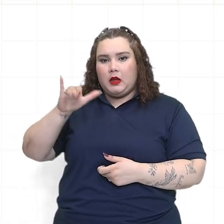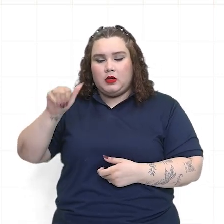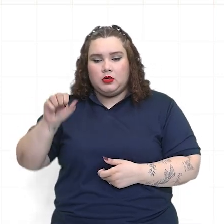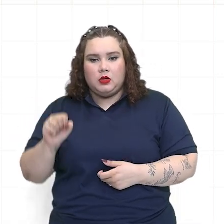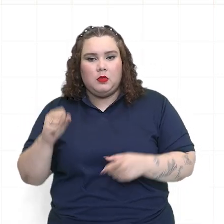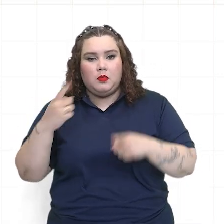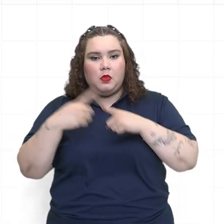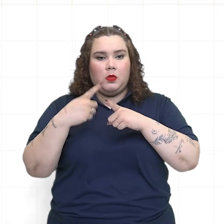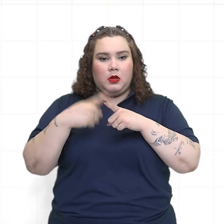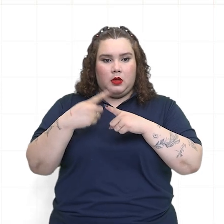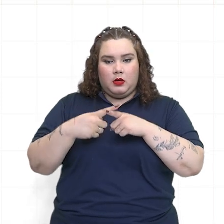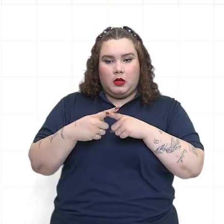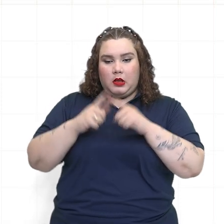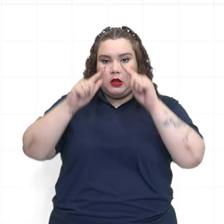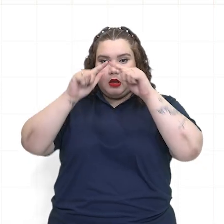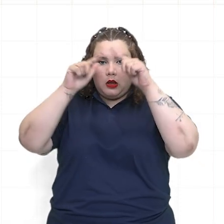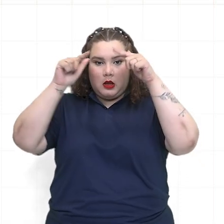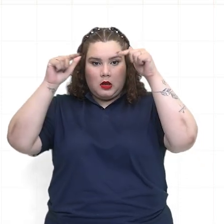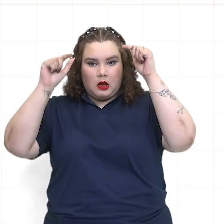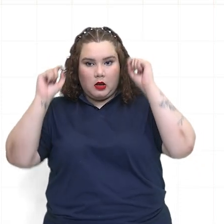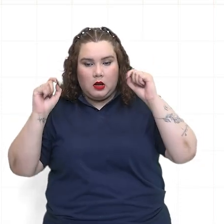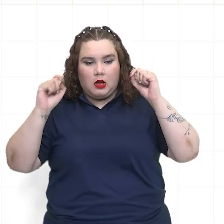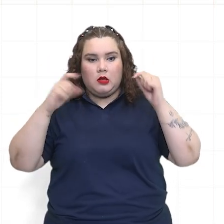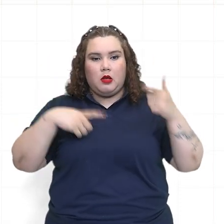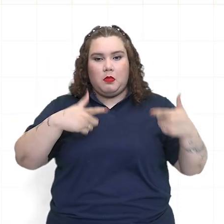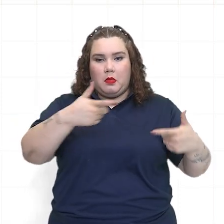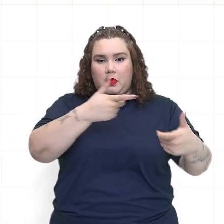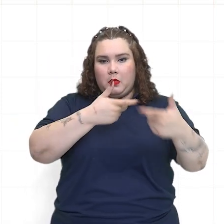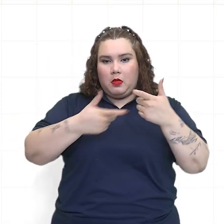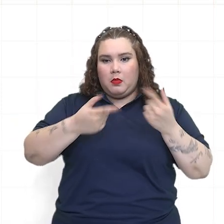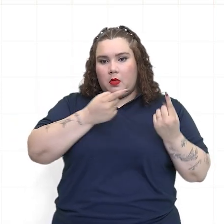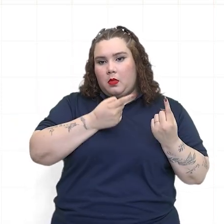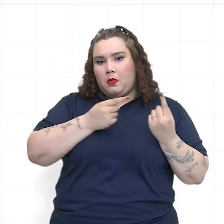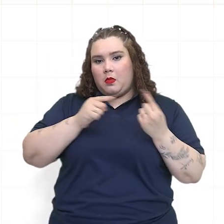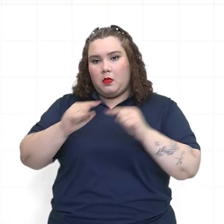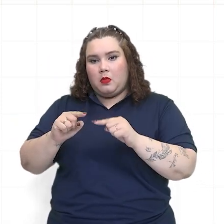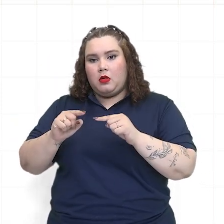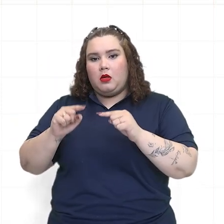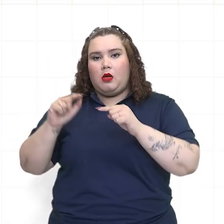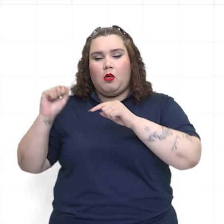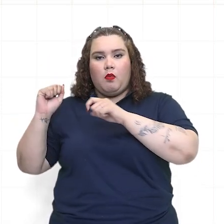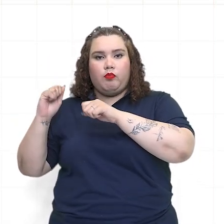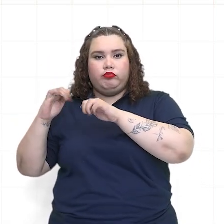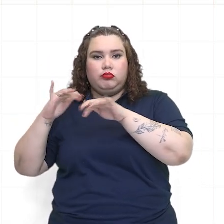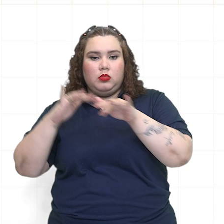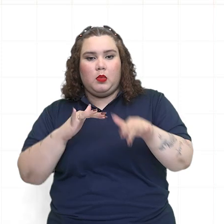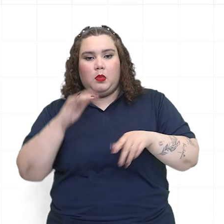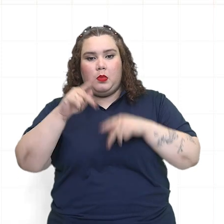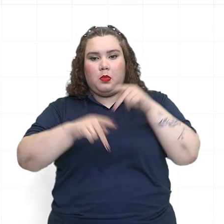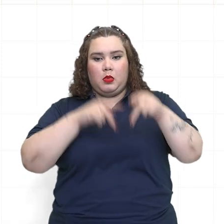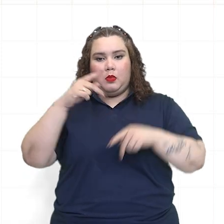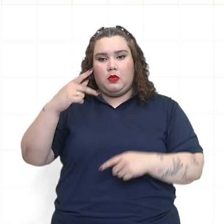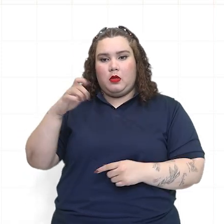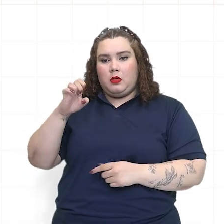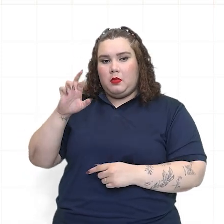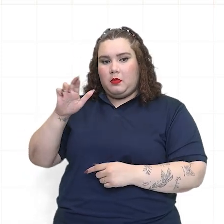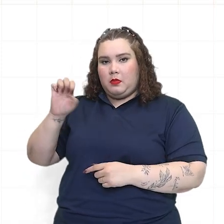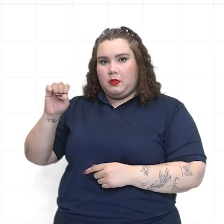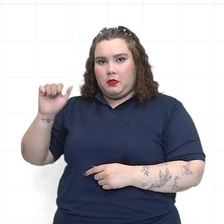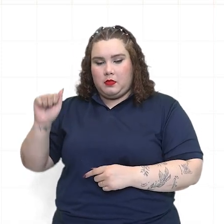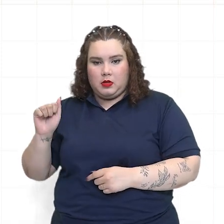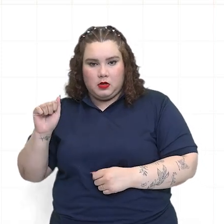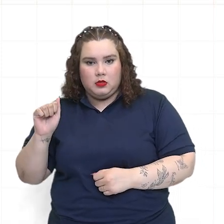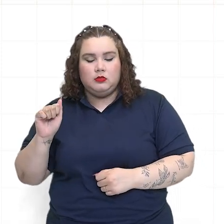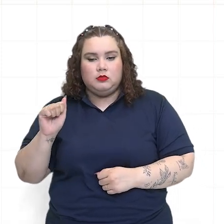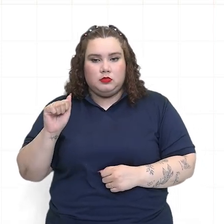quando na Grécia, né, luta-se contra a invasão dos persas, inclusive